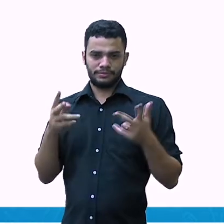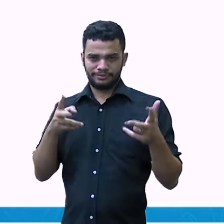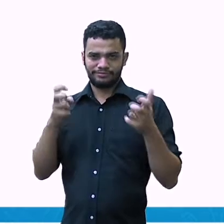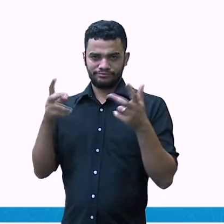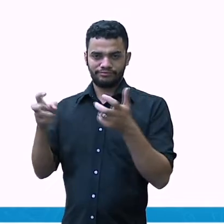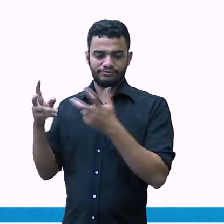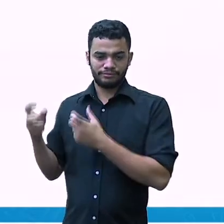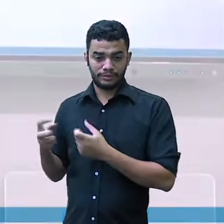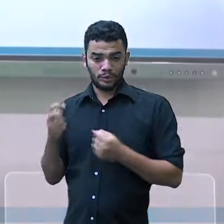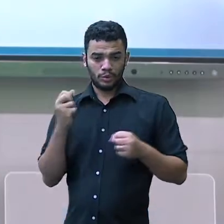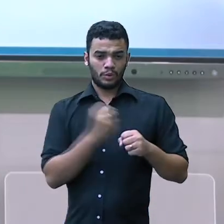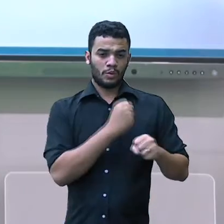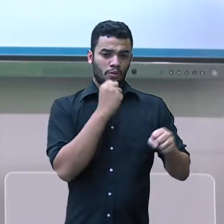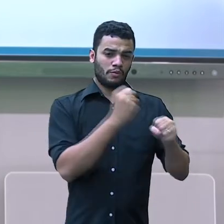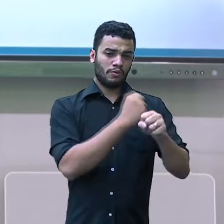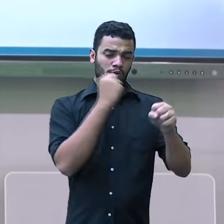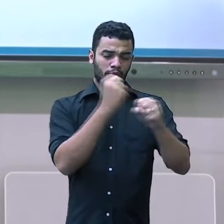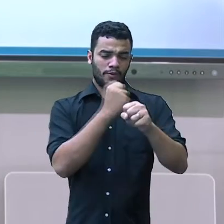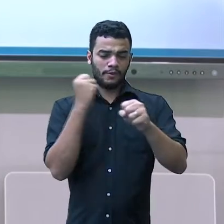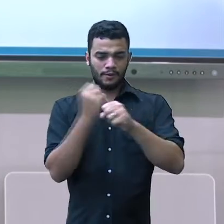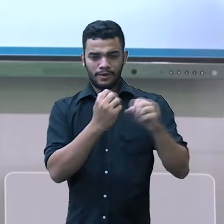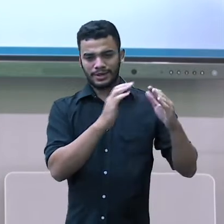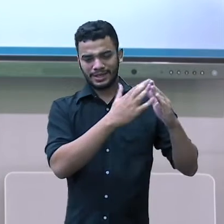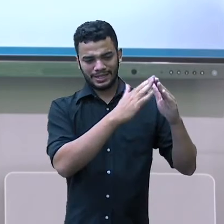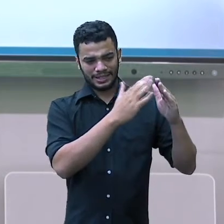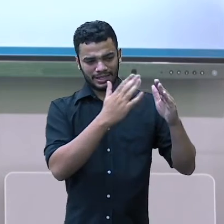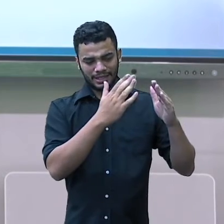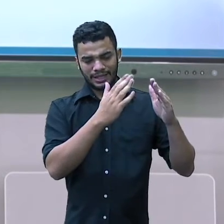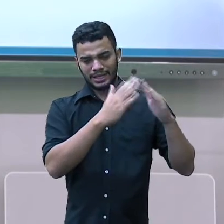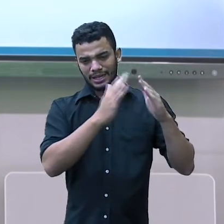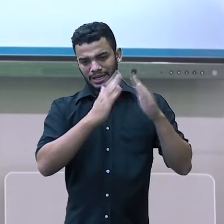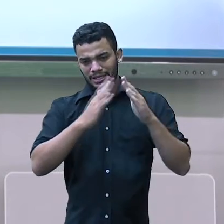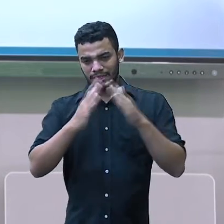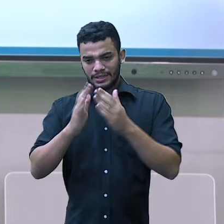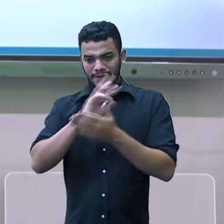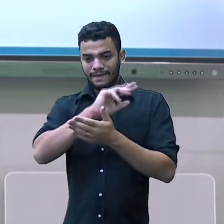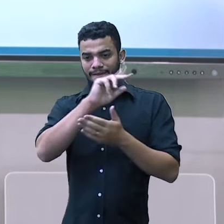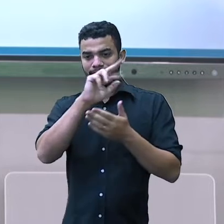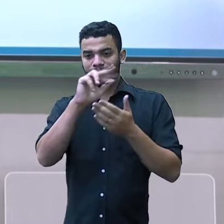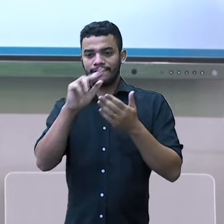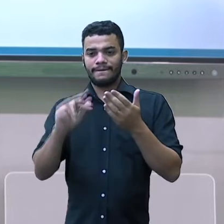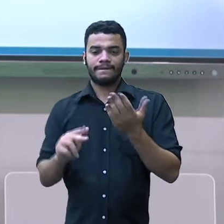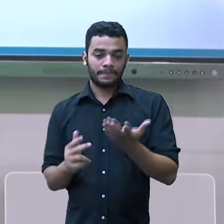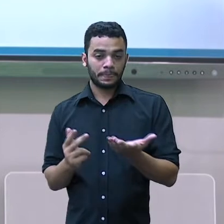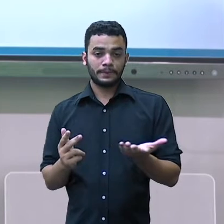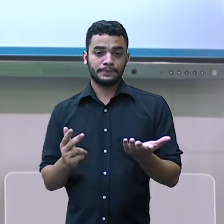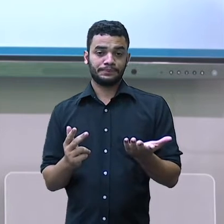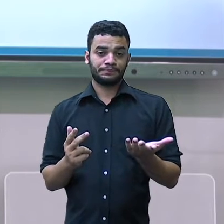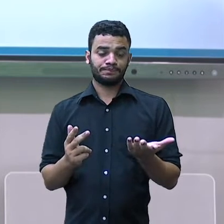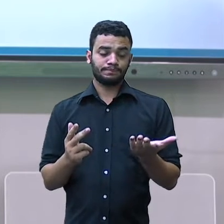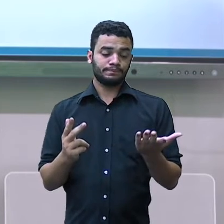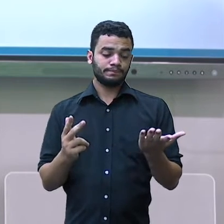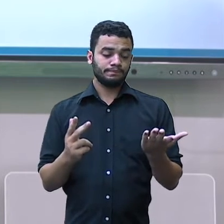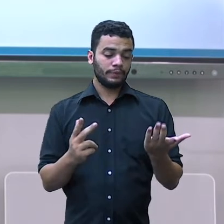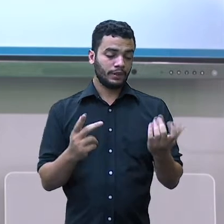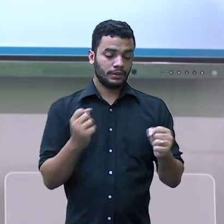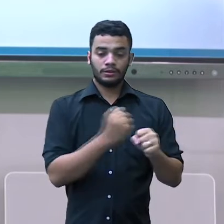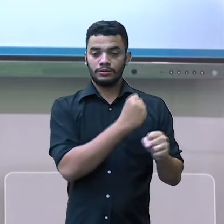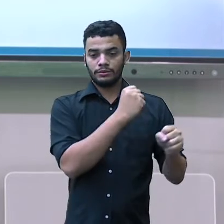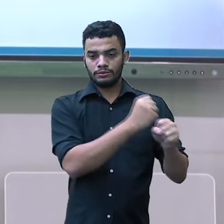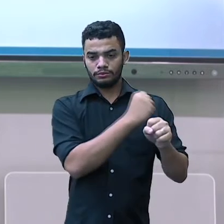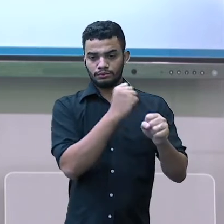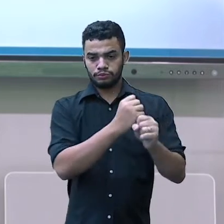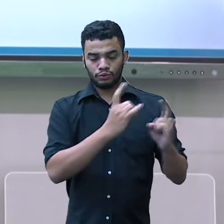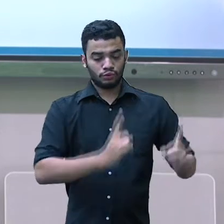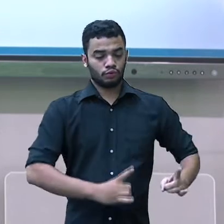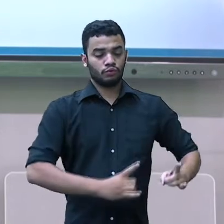muitas construções neste meio, não é mesmo? Ali uma aglomeração de casas, de prédios,